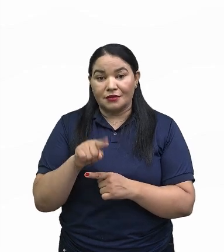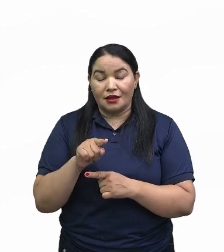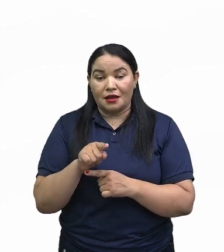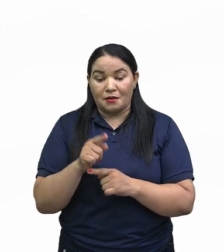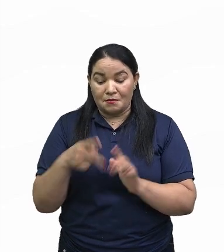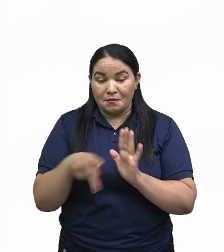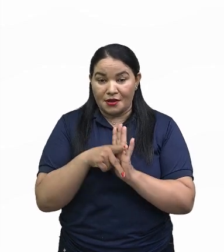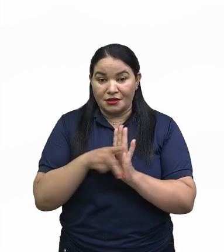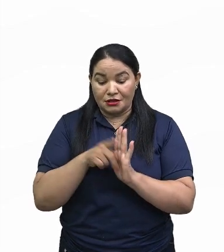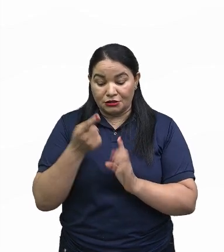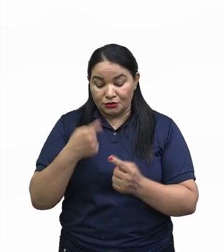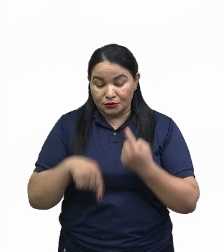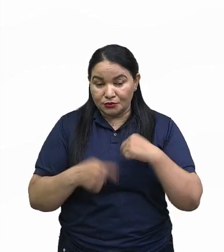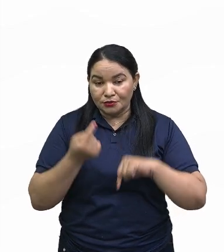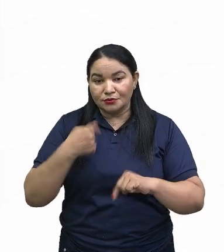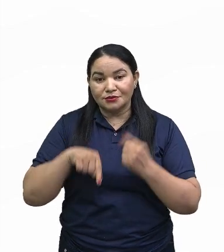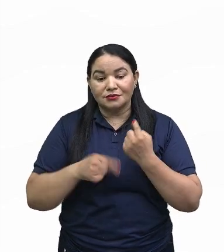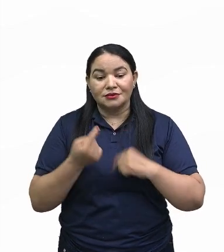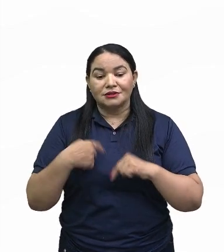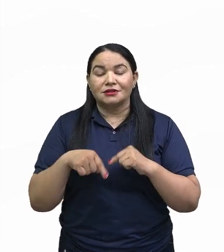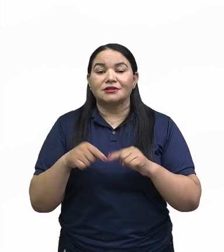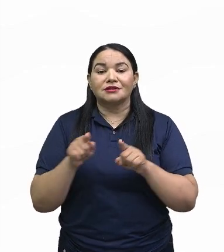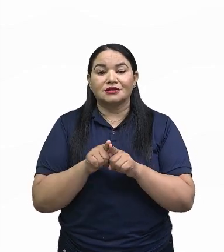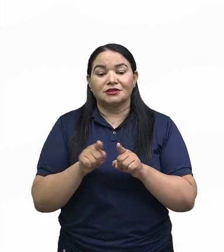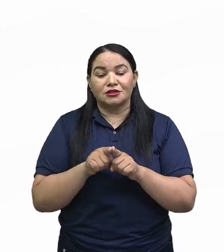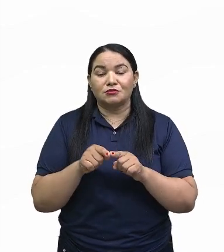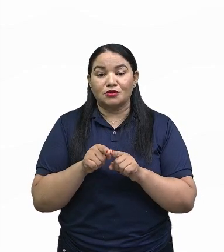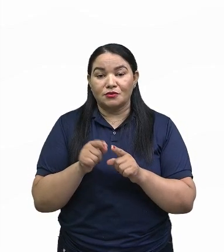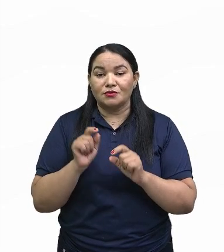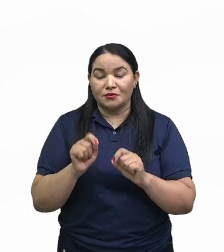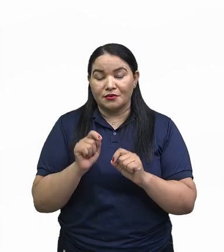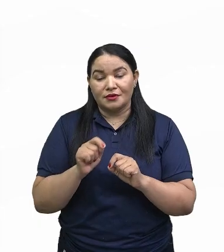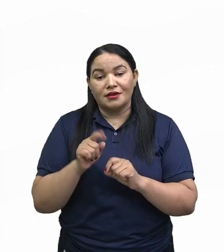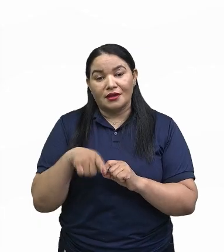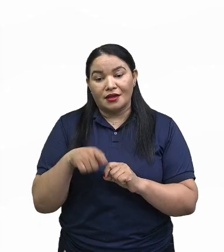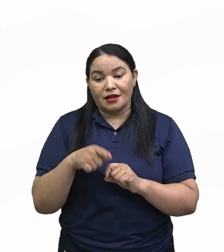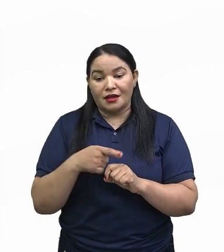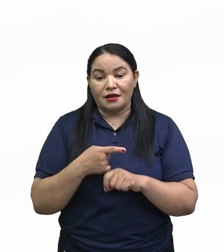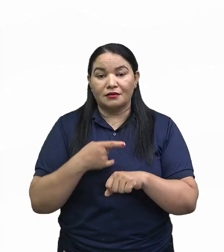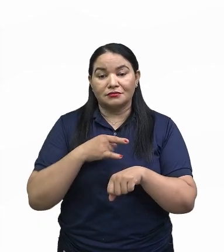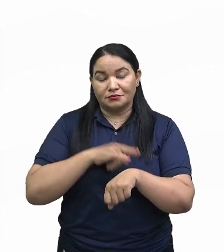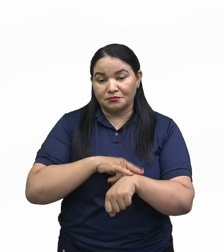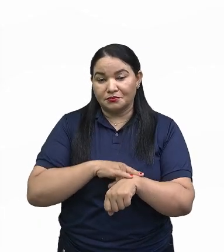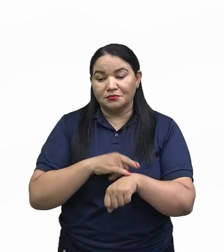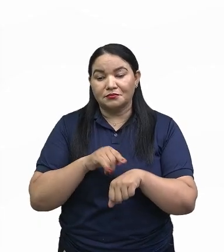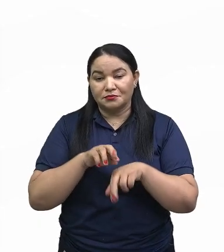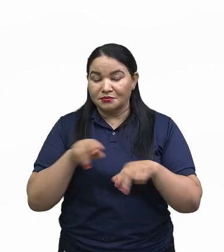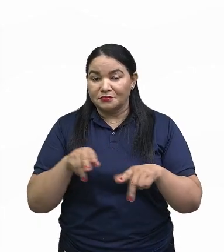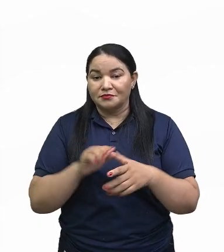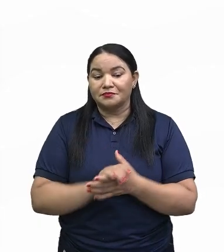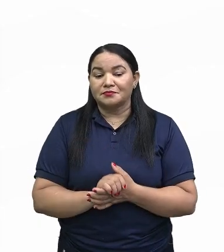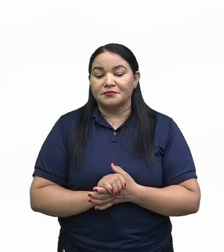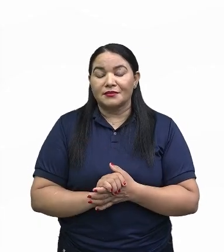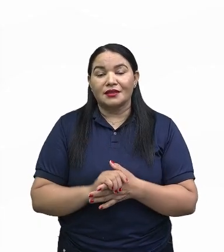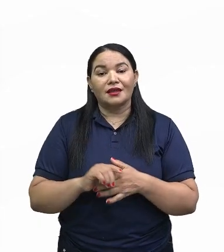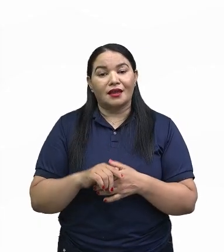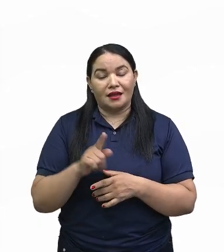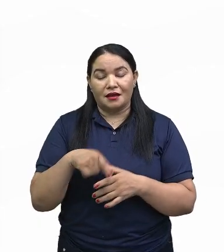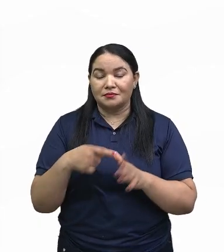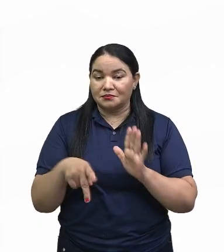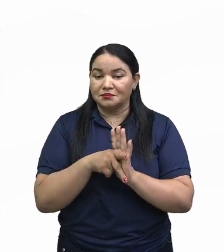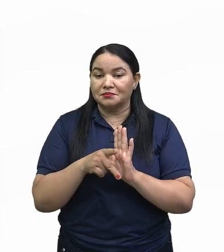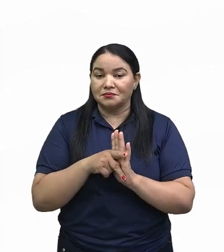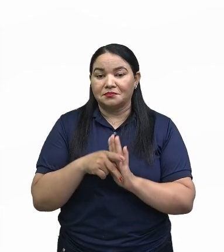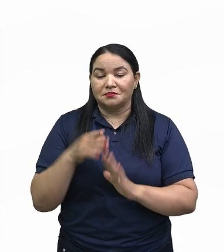né, que é o nosso sistema excretor, né, o sistema urinário, por exemplo. Então, esse órgão ele faz parte de um sistema. E como